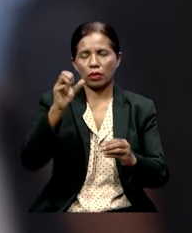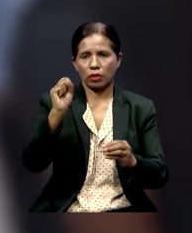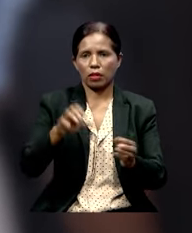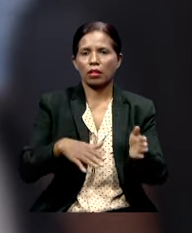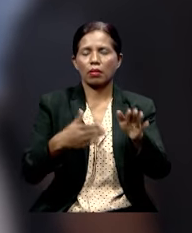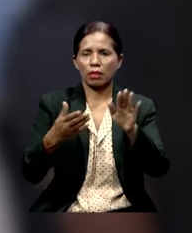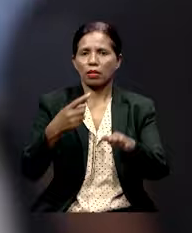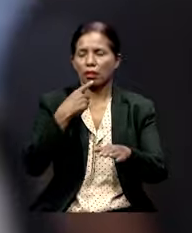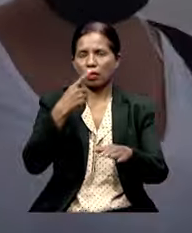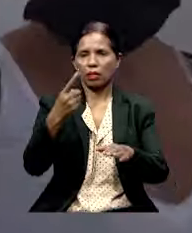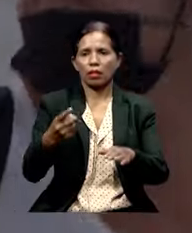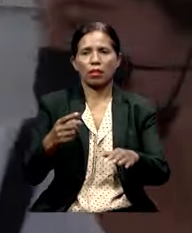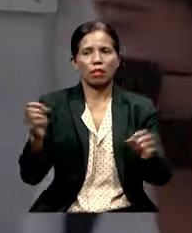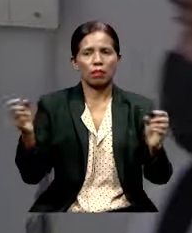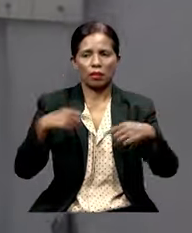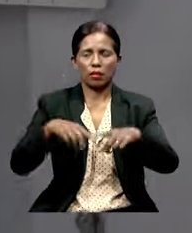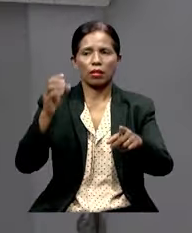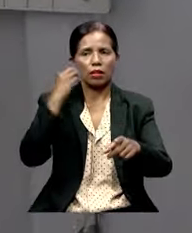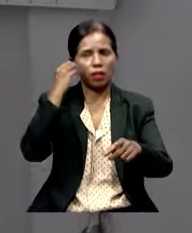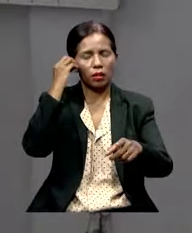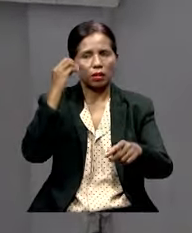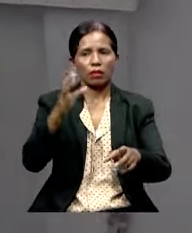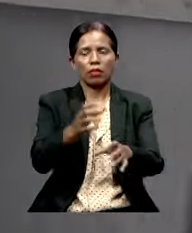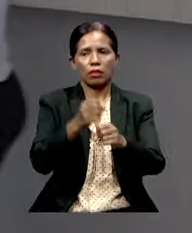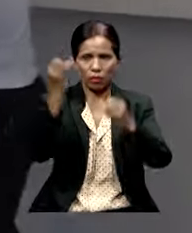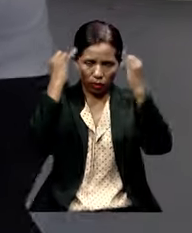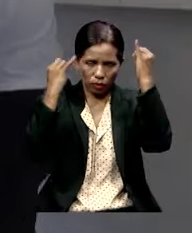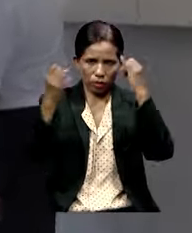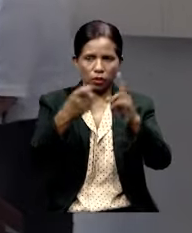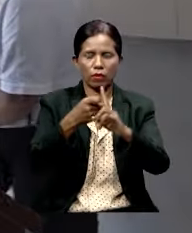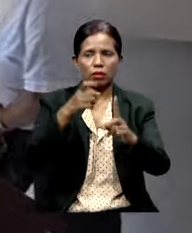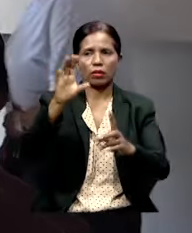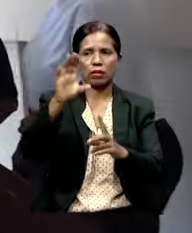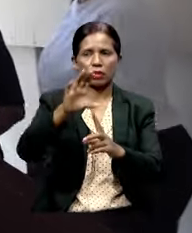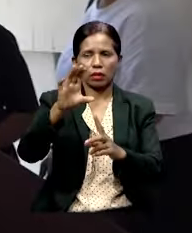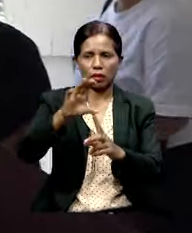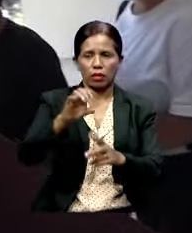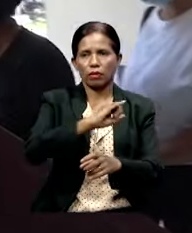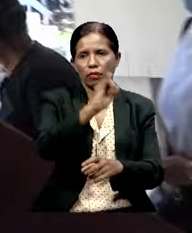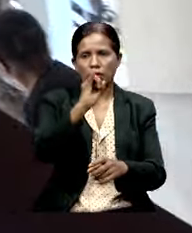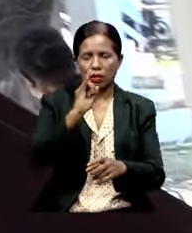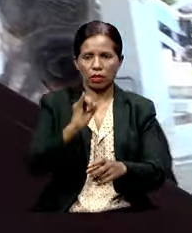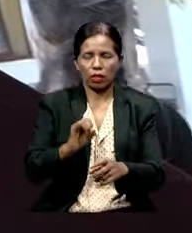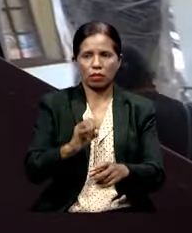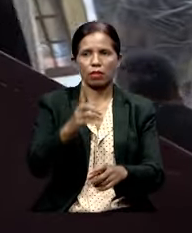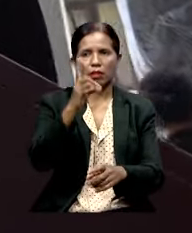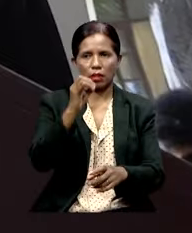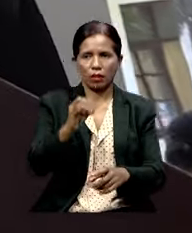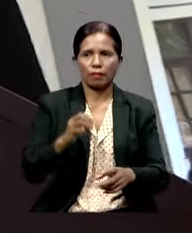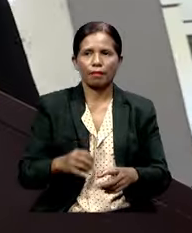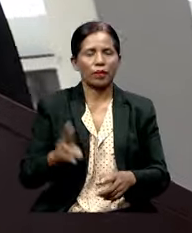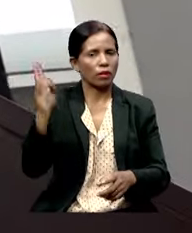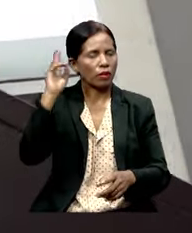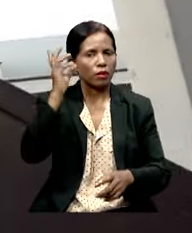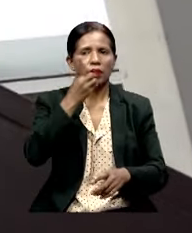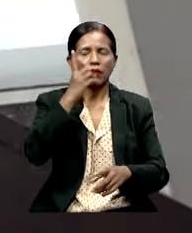arguido hateten ne parte fila tia uma mak foi em cima informação husi comandante chefe investigação comando dele. Ha foi rona tia